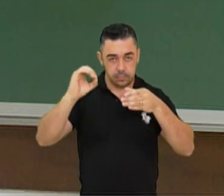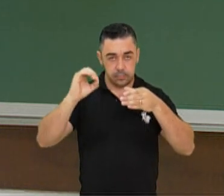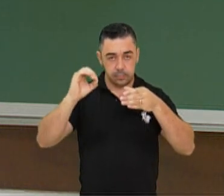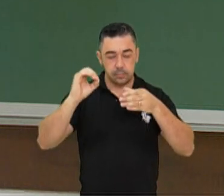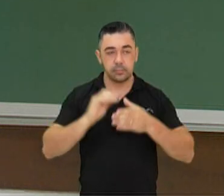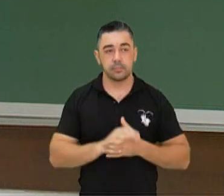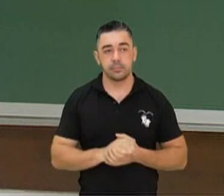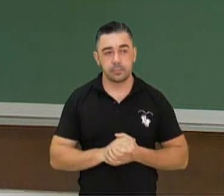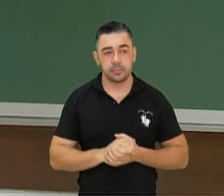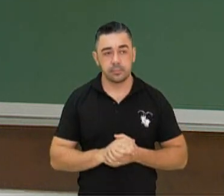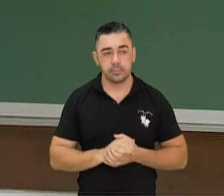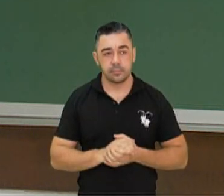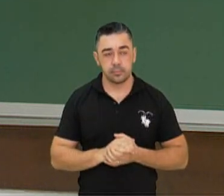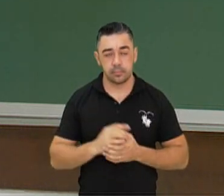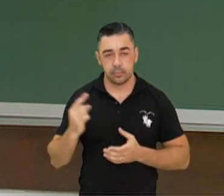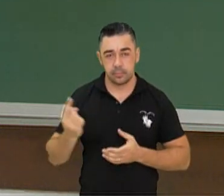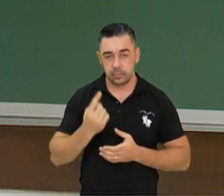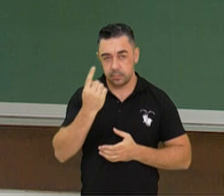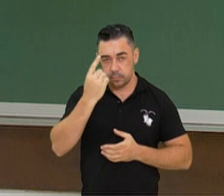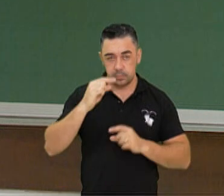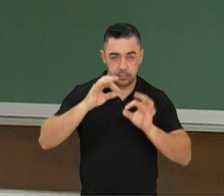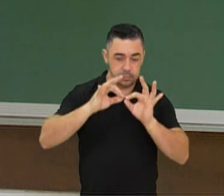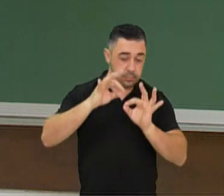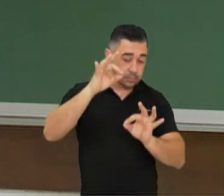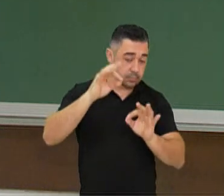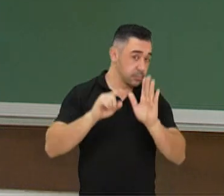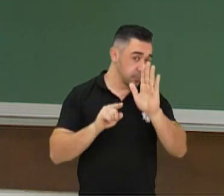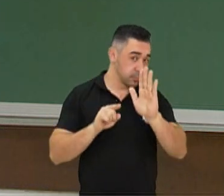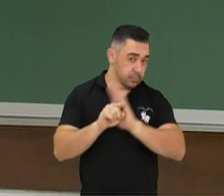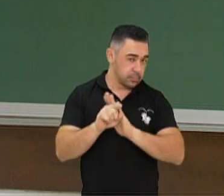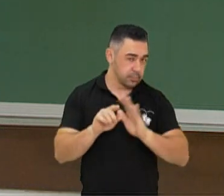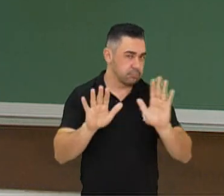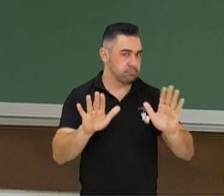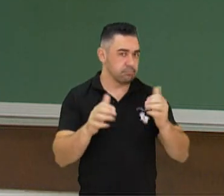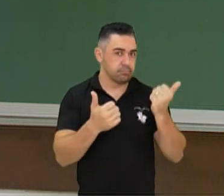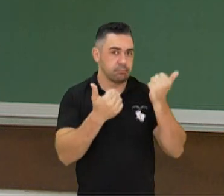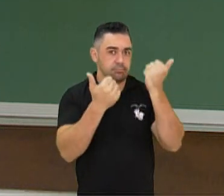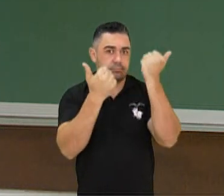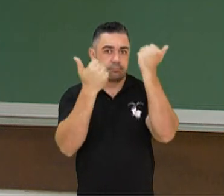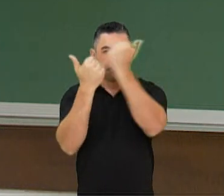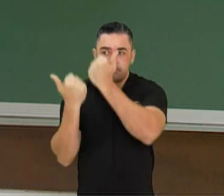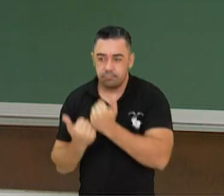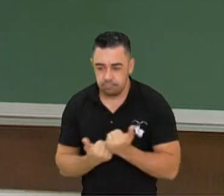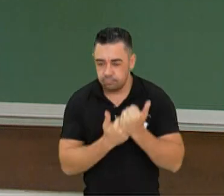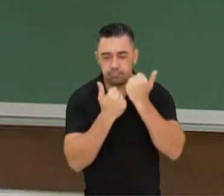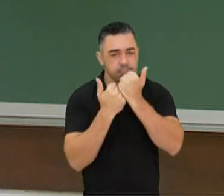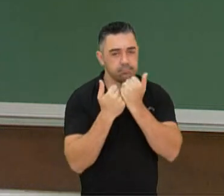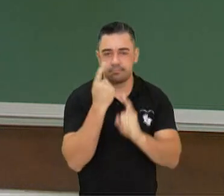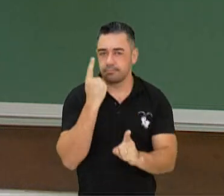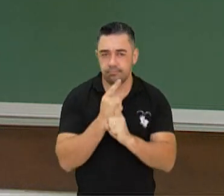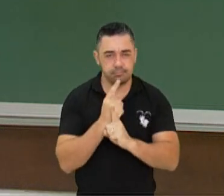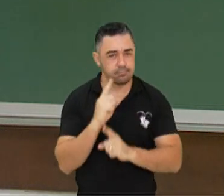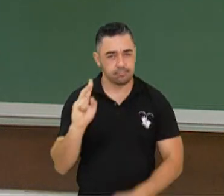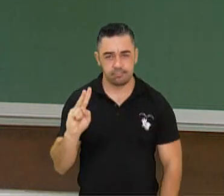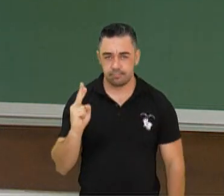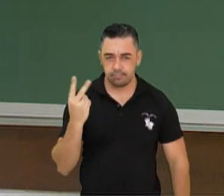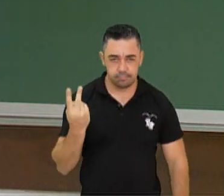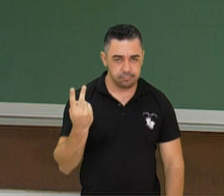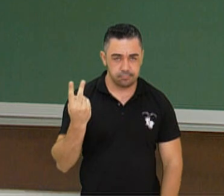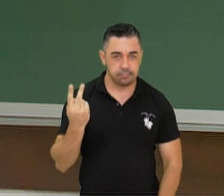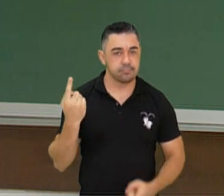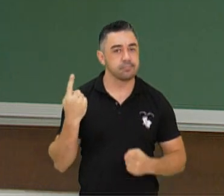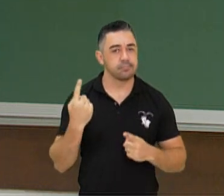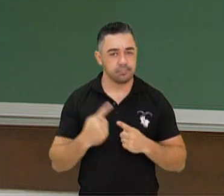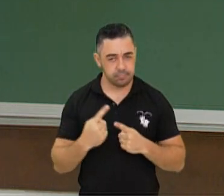20 centímetros e a altura é a nossa pergunta. Vai substituir tudo que é fórmula e não vai aparecer a altura, assim